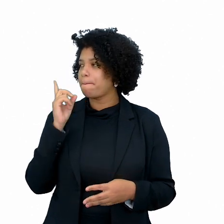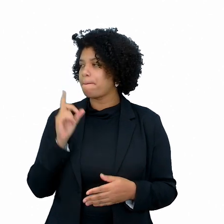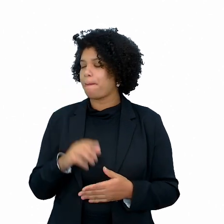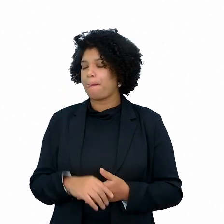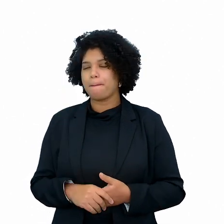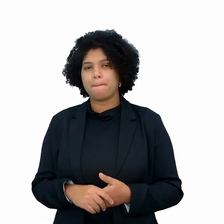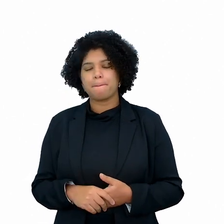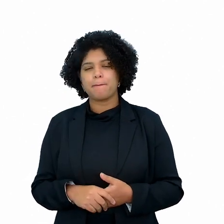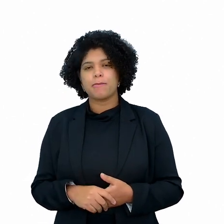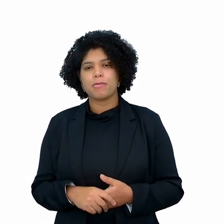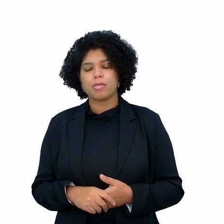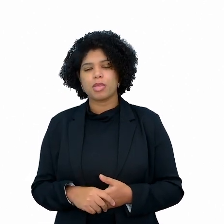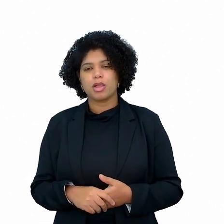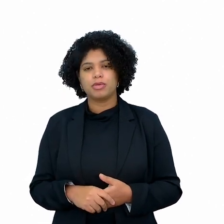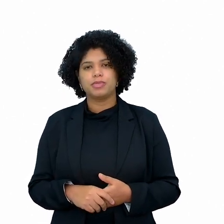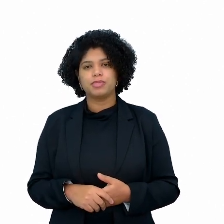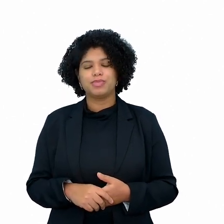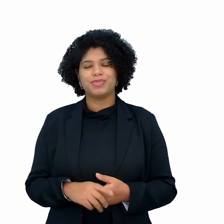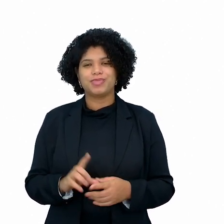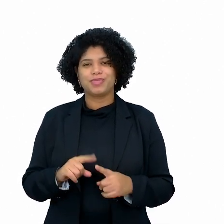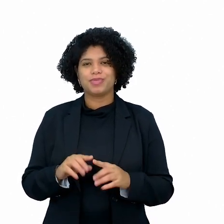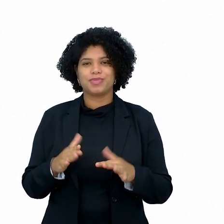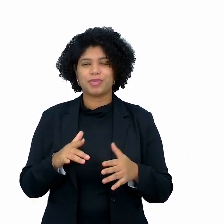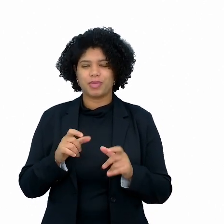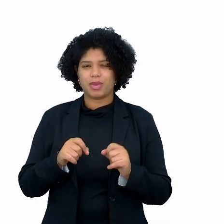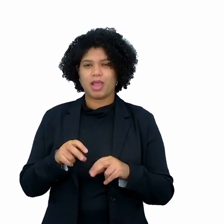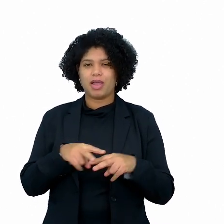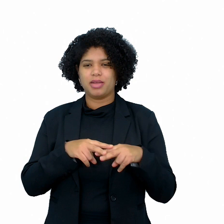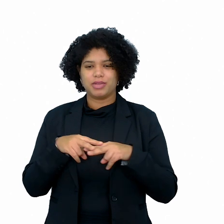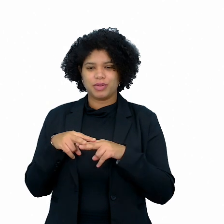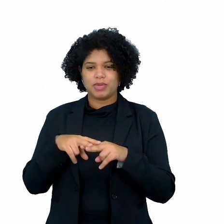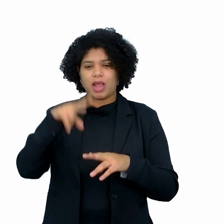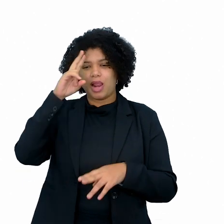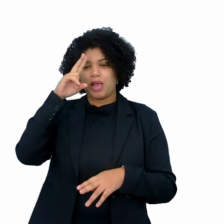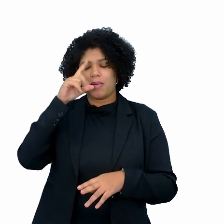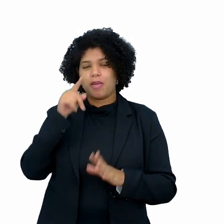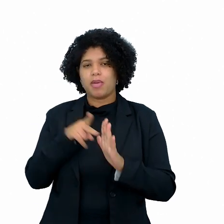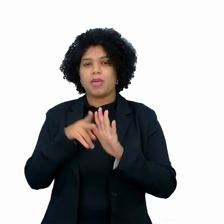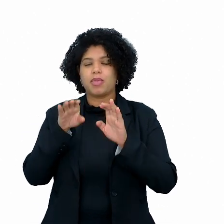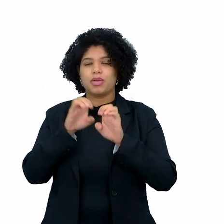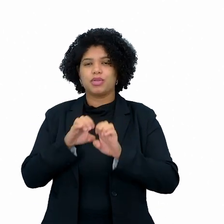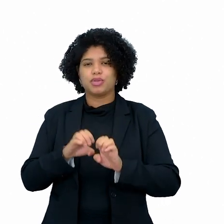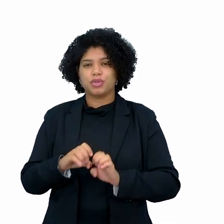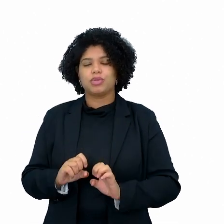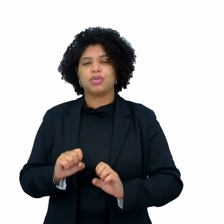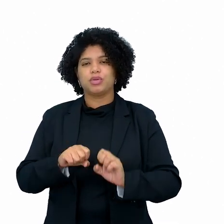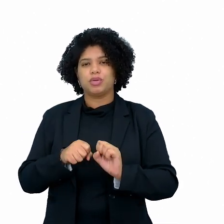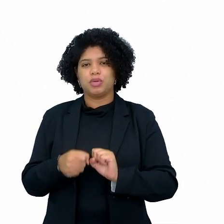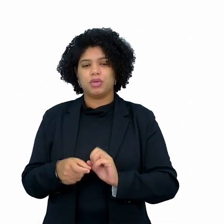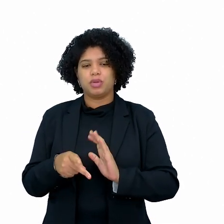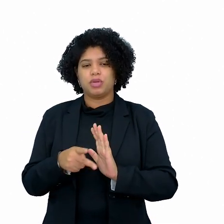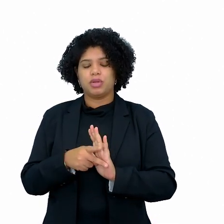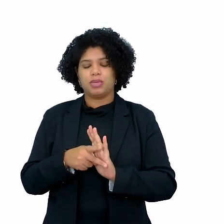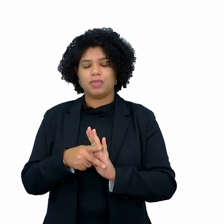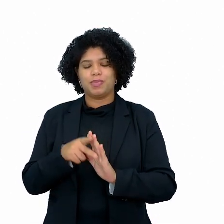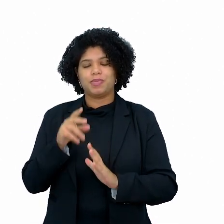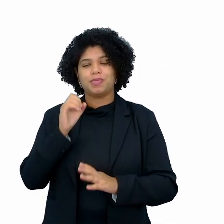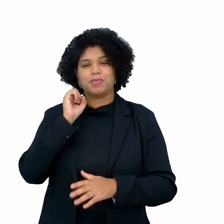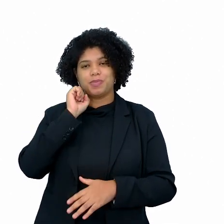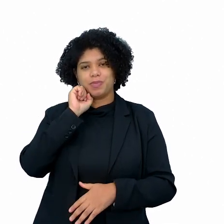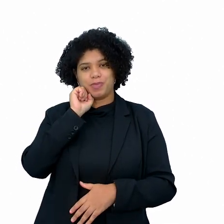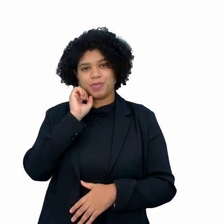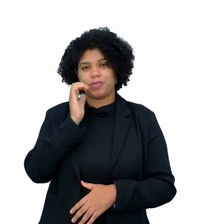formação. O primeiro momento, retomamos informações importantes sobre a estrutura das formações de ciências da natureza do programa